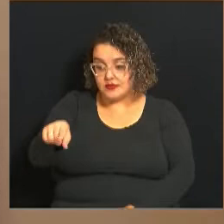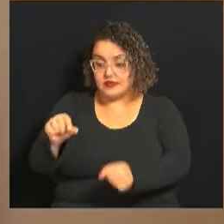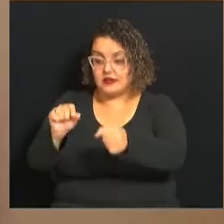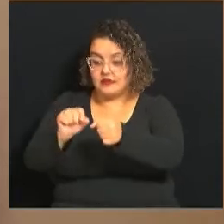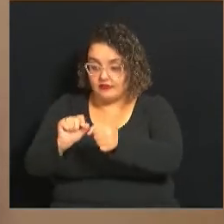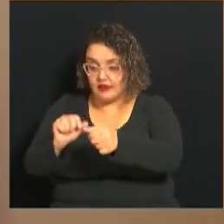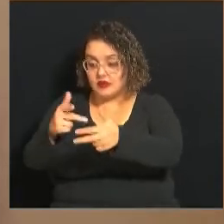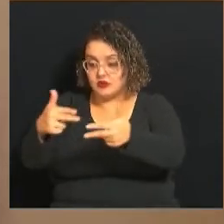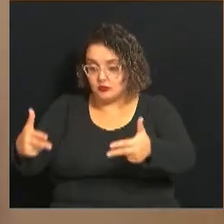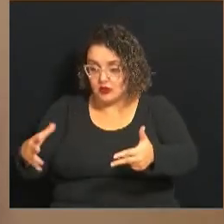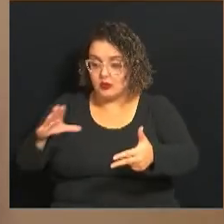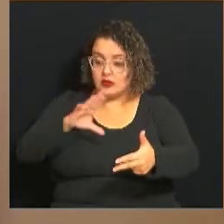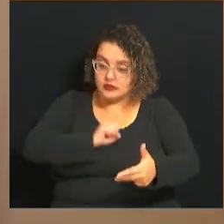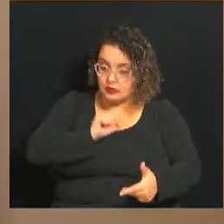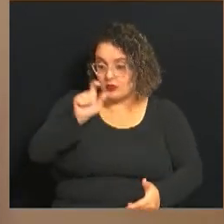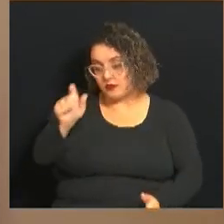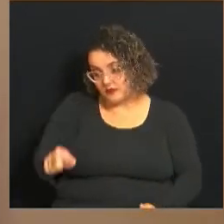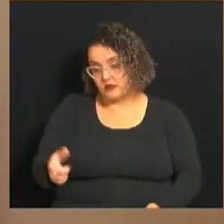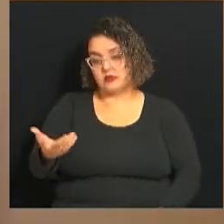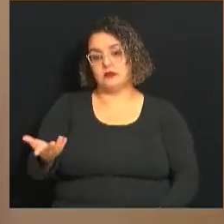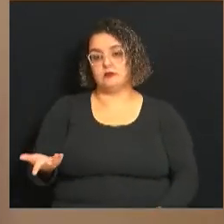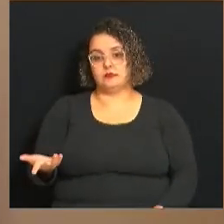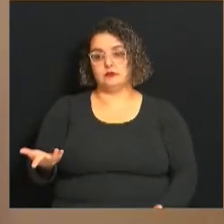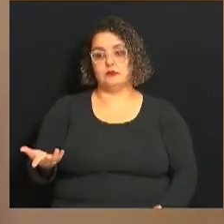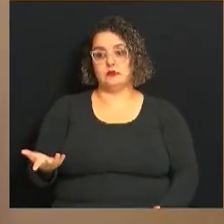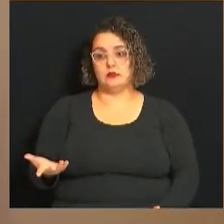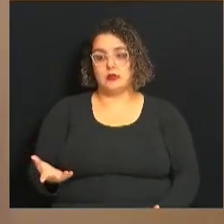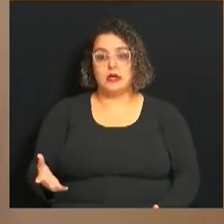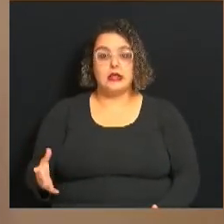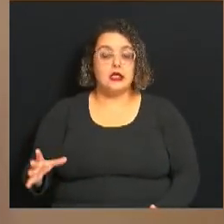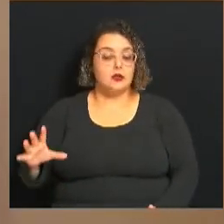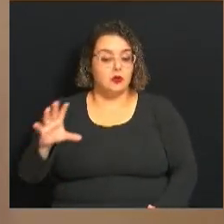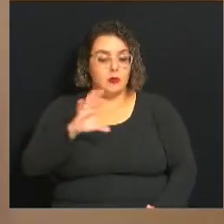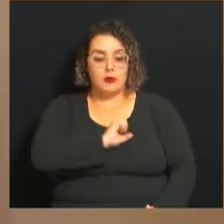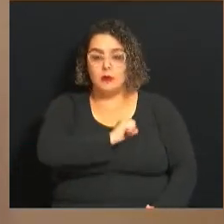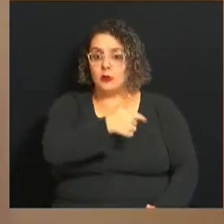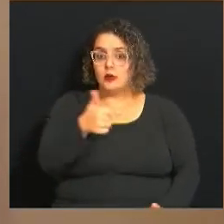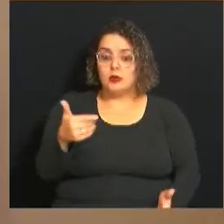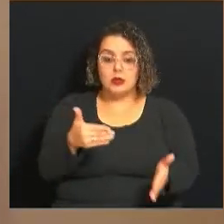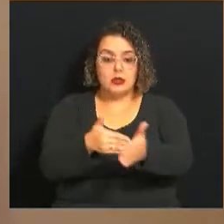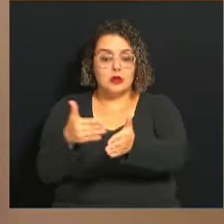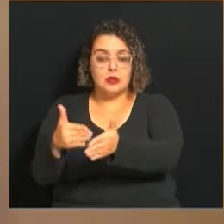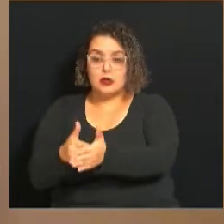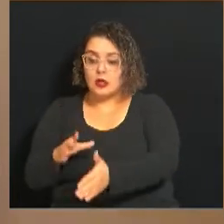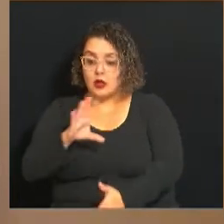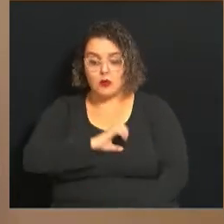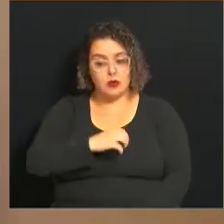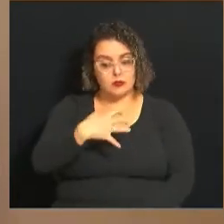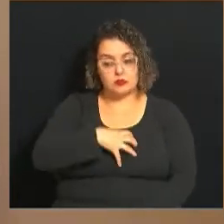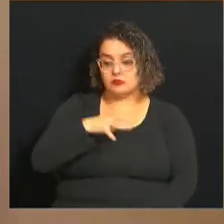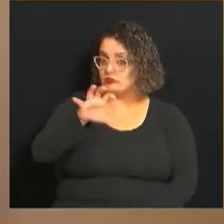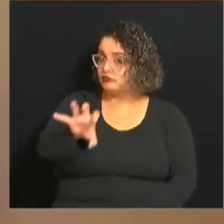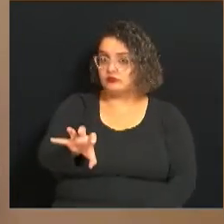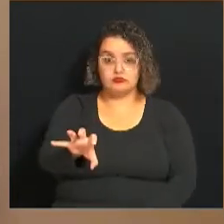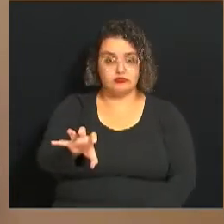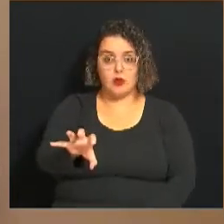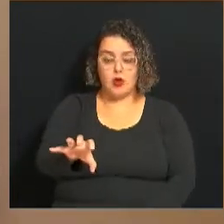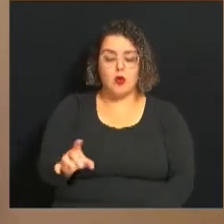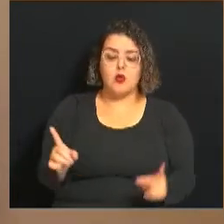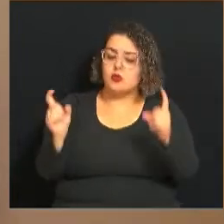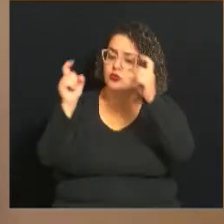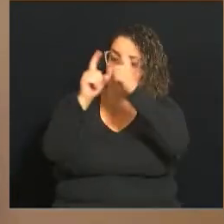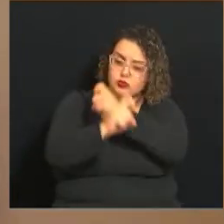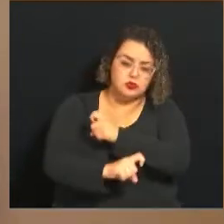Na incondicionalidade, eu amo a criança como ela é, né? Eu amo um outro ser humano como ele é, com os seus desafios, com seus ataques